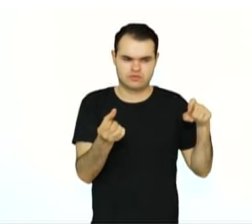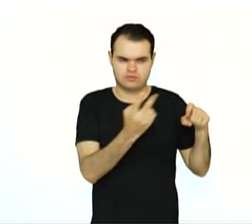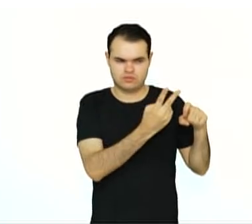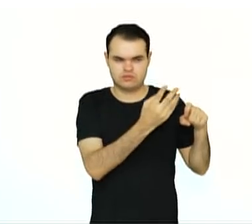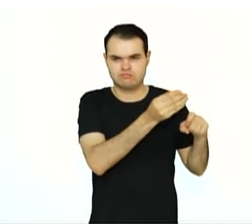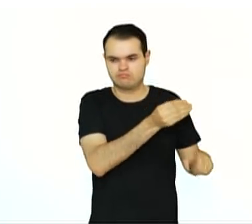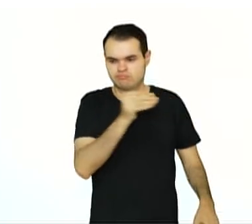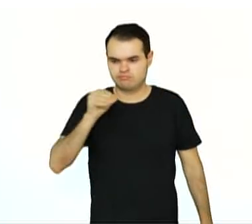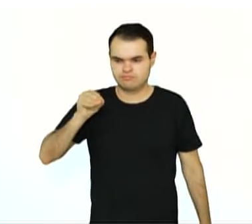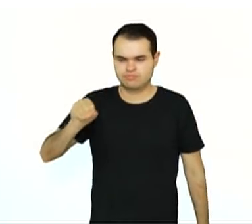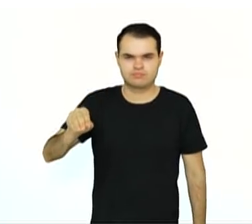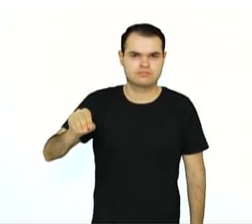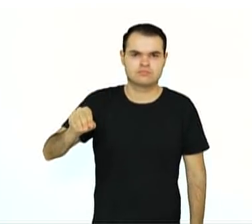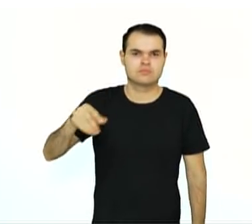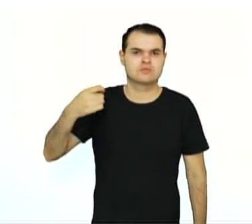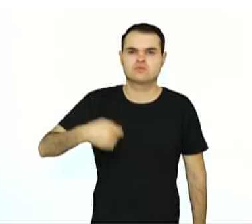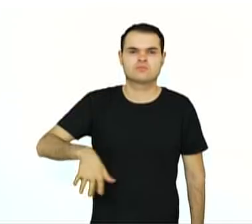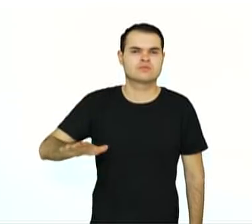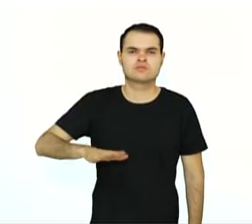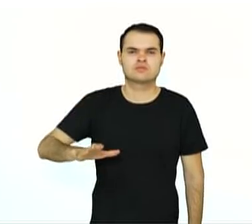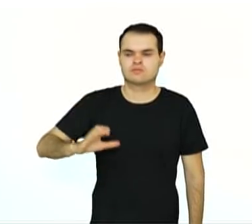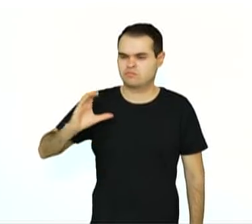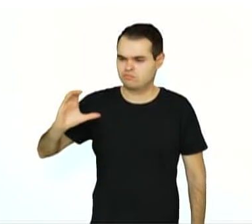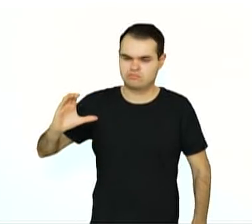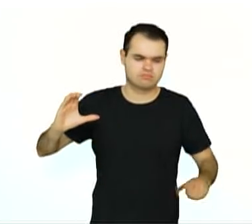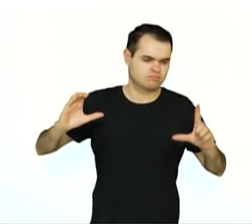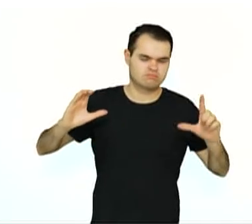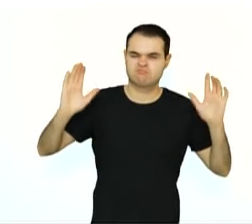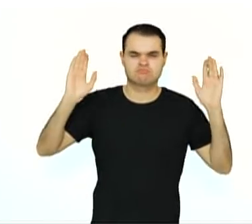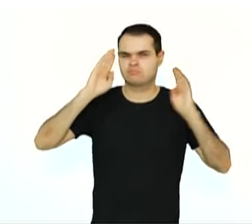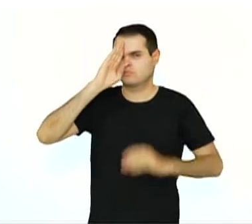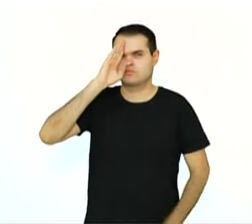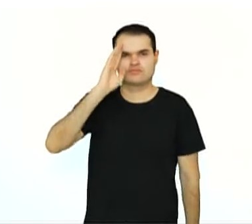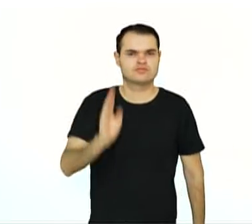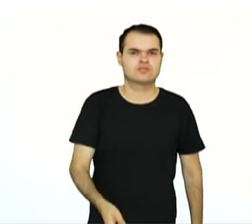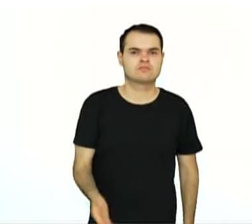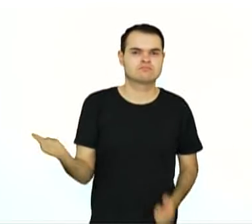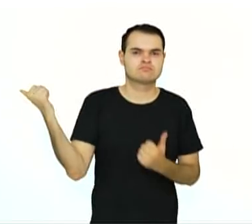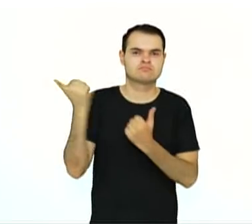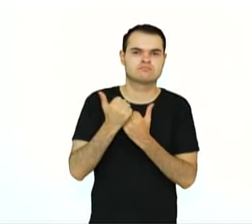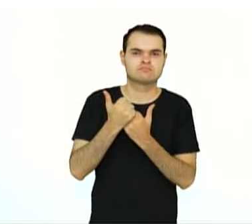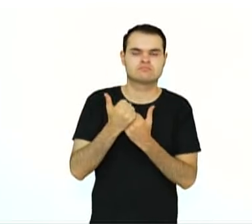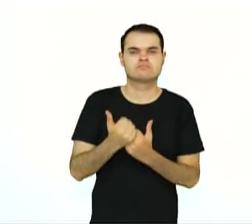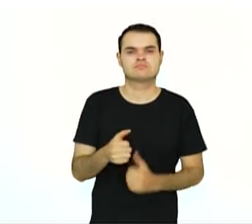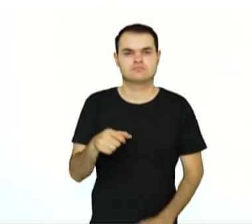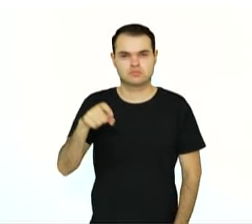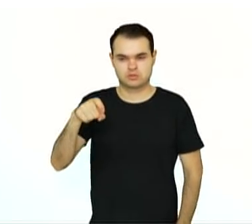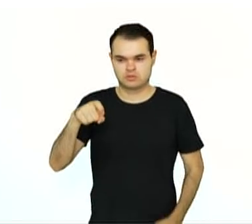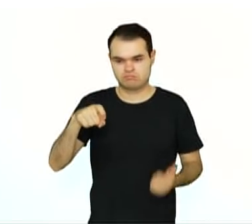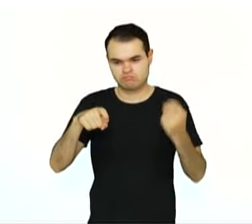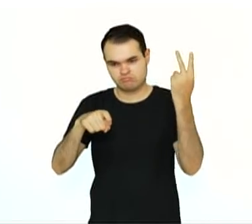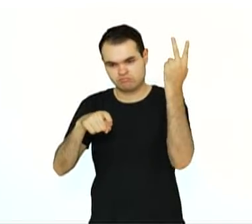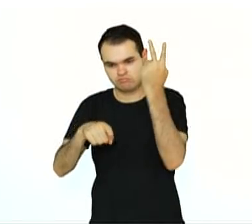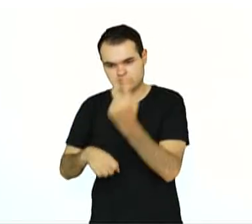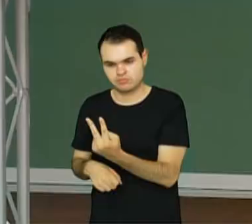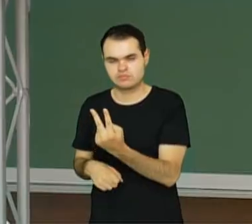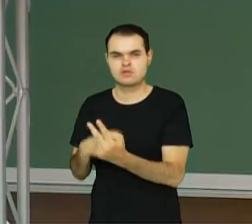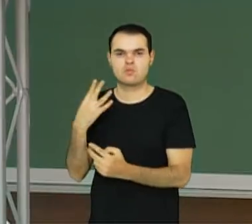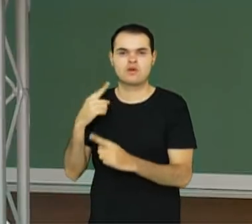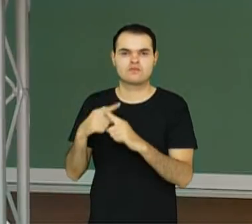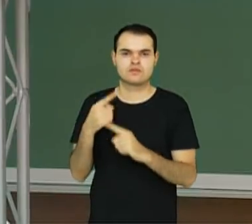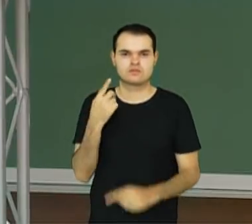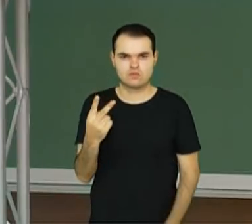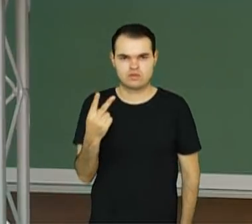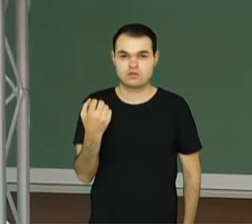2 metros, eu não preciso pensar no comprimento e na largura. Eu posso simplesmente substituir o 2 aqui. 4 vezes 2 é